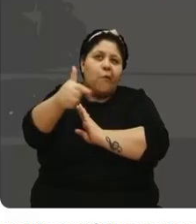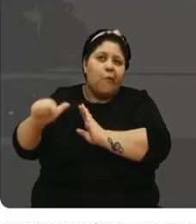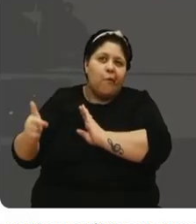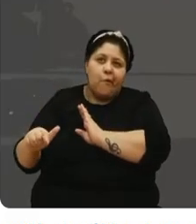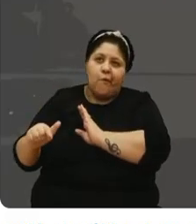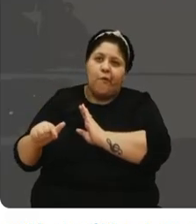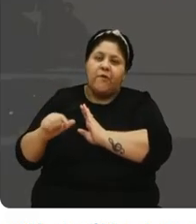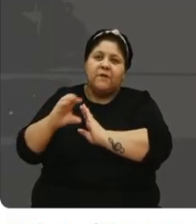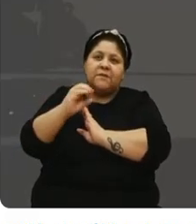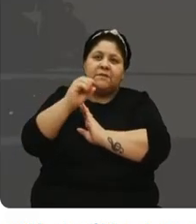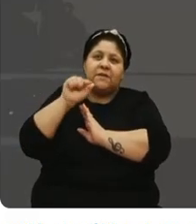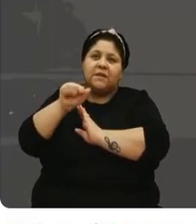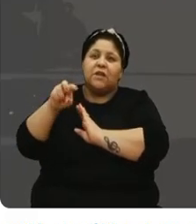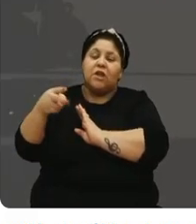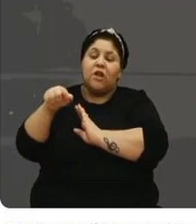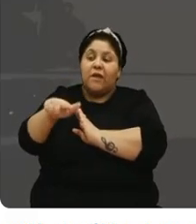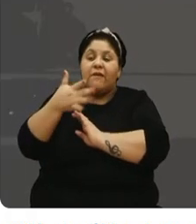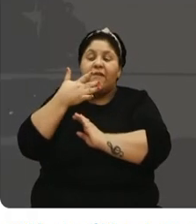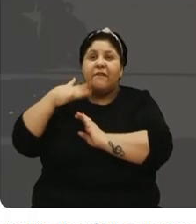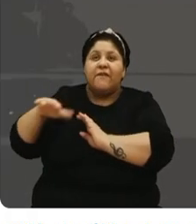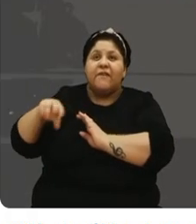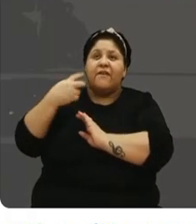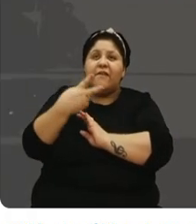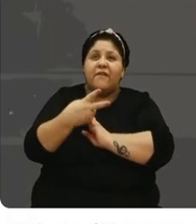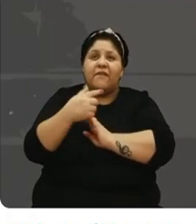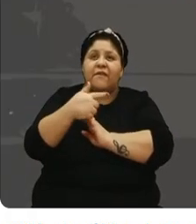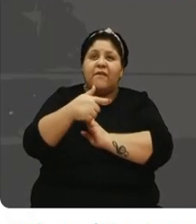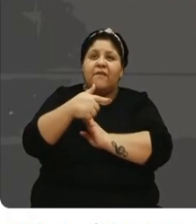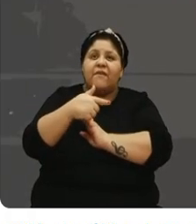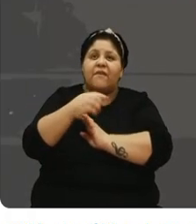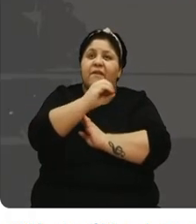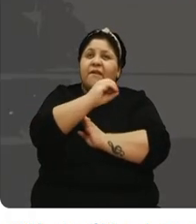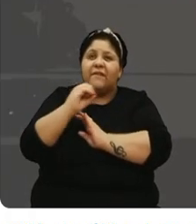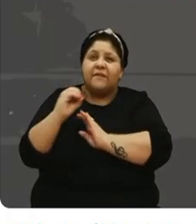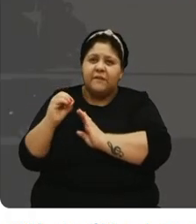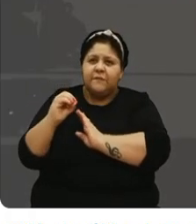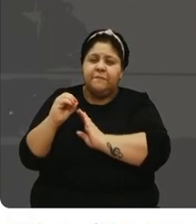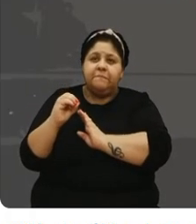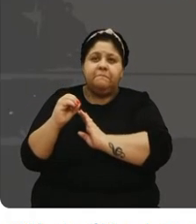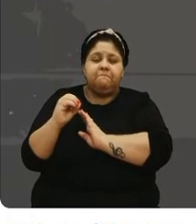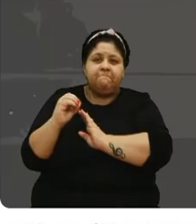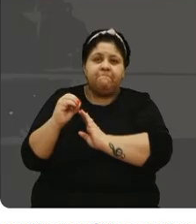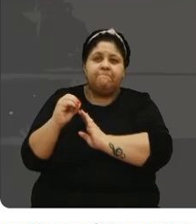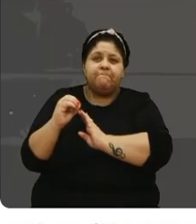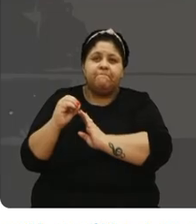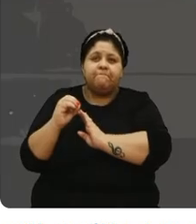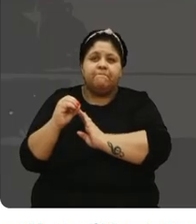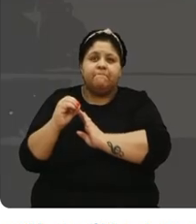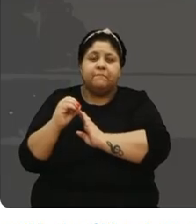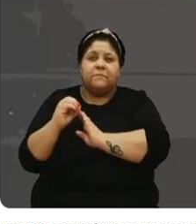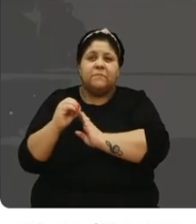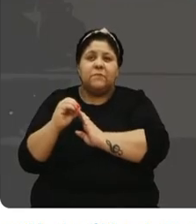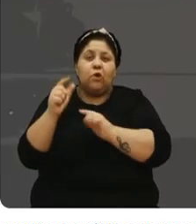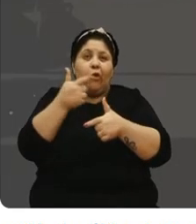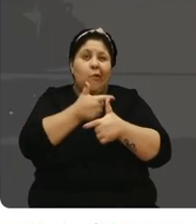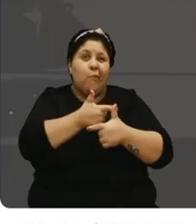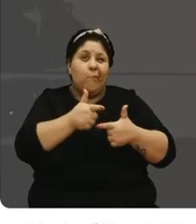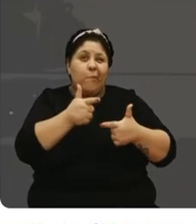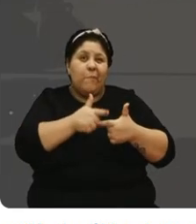referência, 0,2. Essa criança tinha 2.700 de dedímero, com lesão